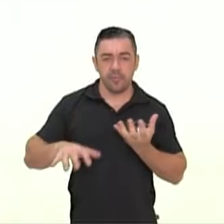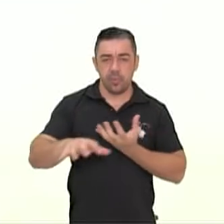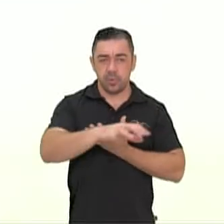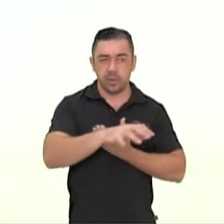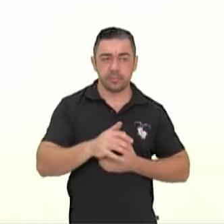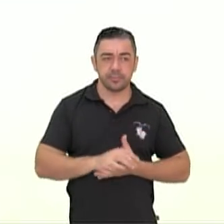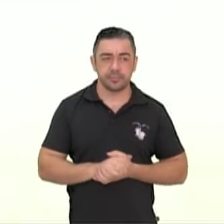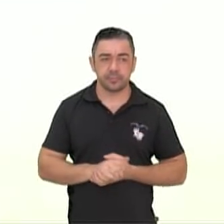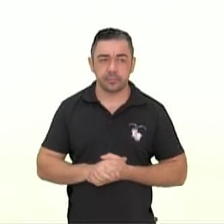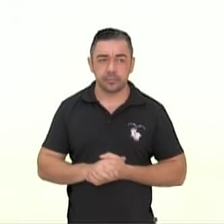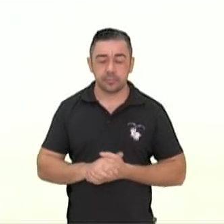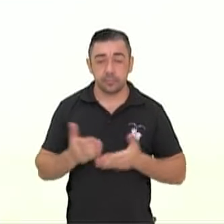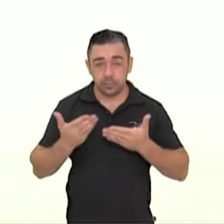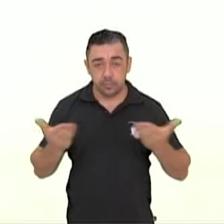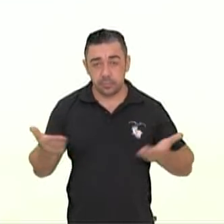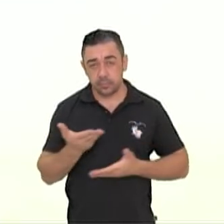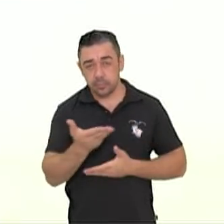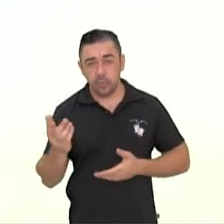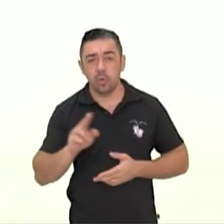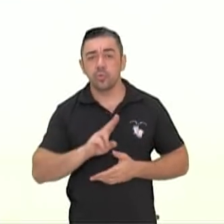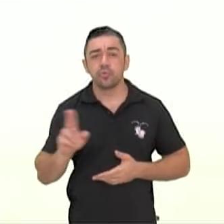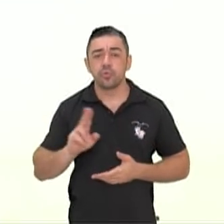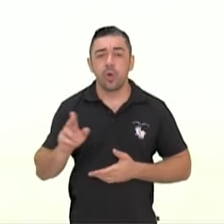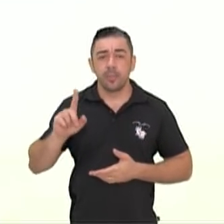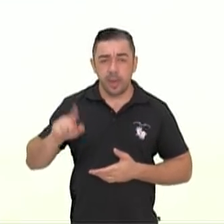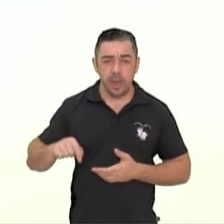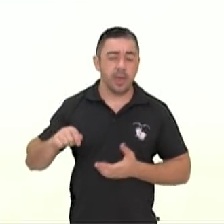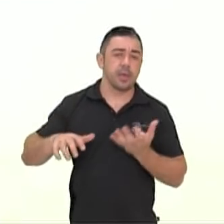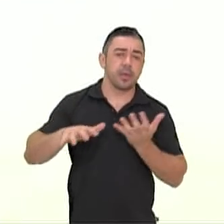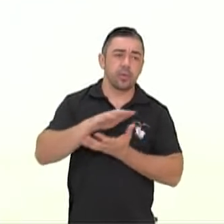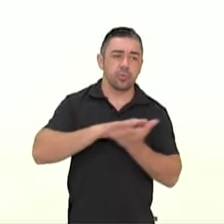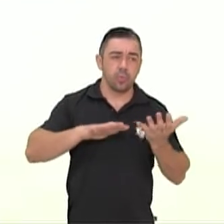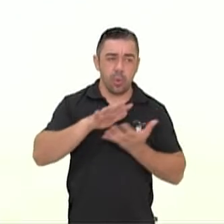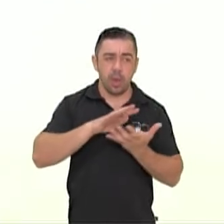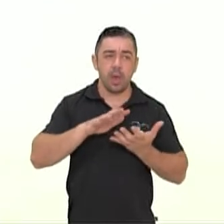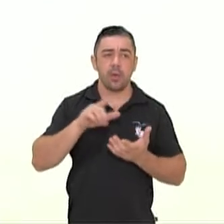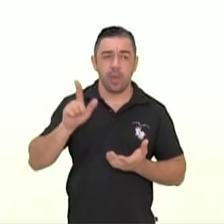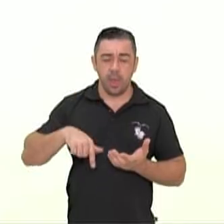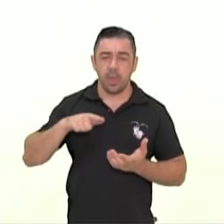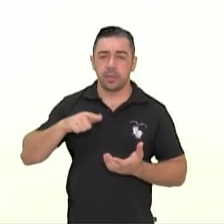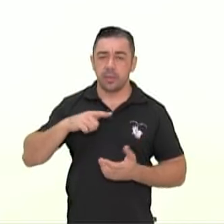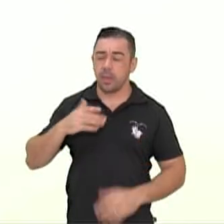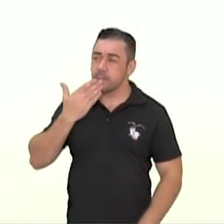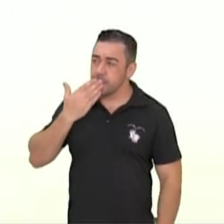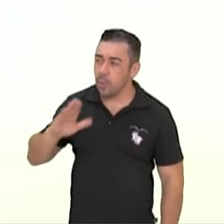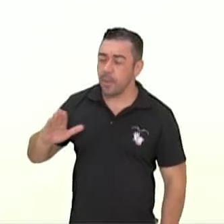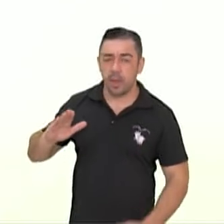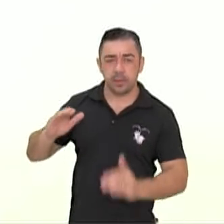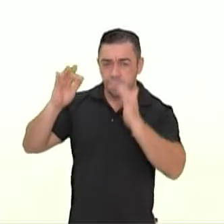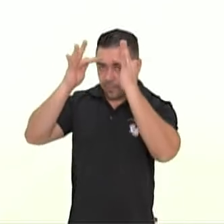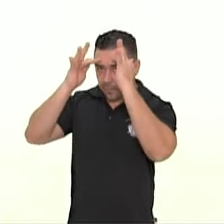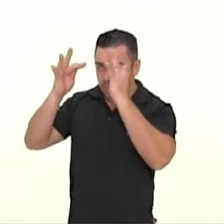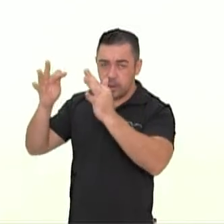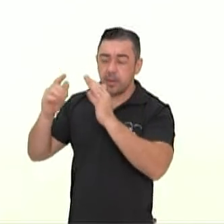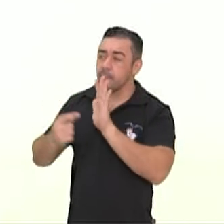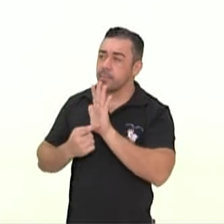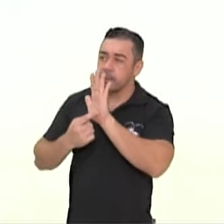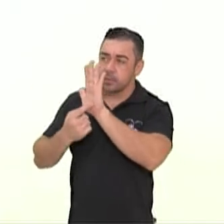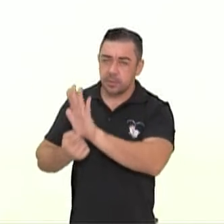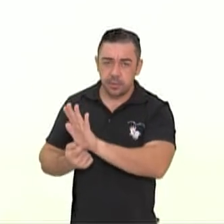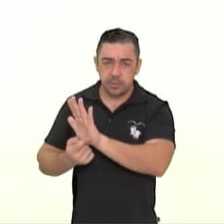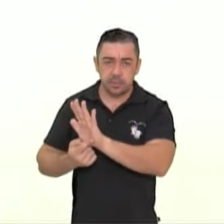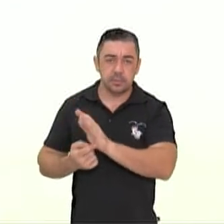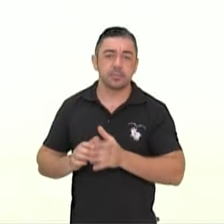feudal. É com vocês, qual o nome dado ao ritual bem no início da nossa aula, onde o vassalo ajoelhado apresentava seu